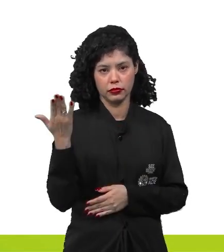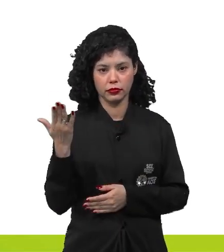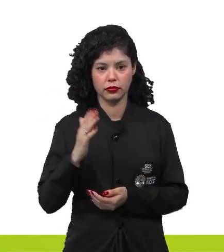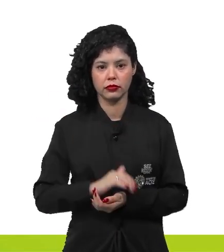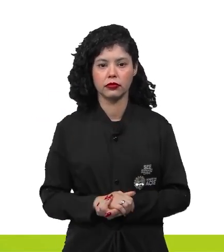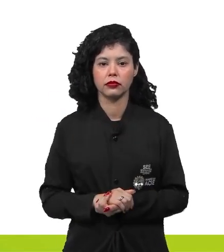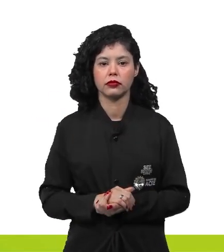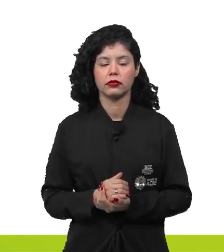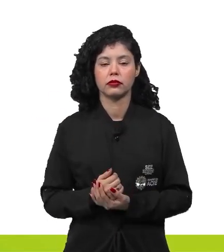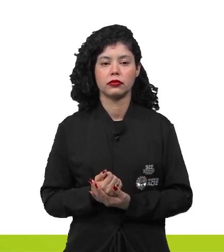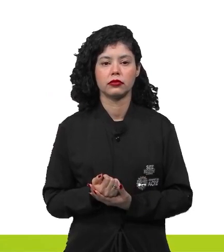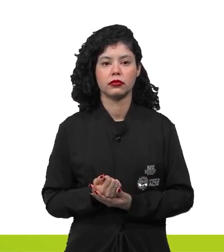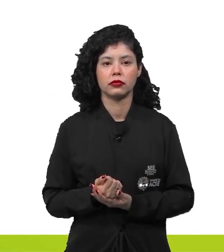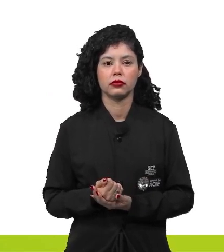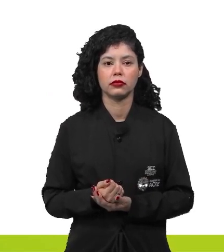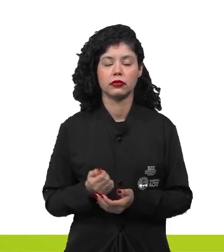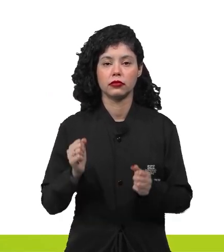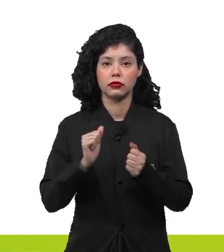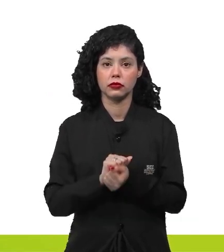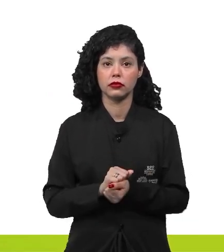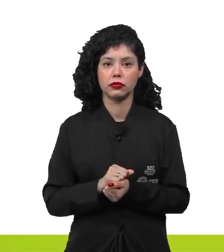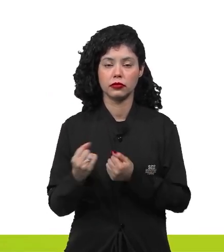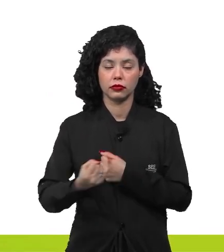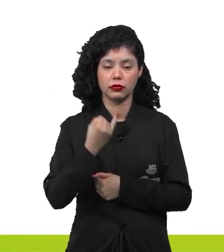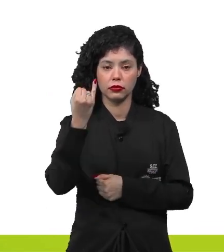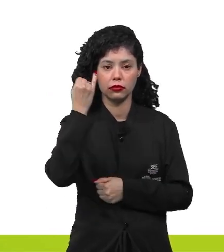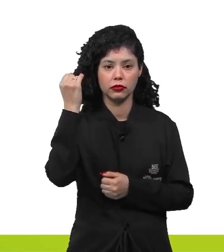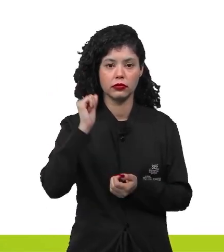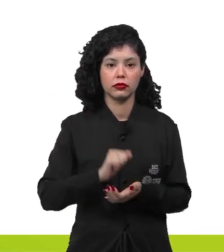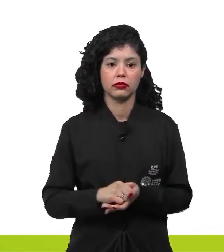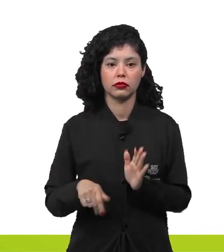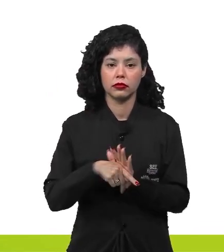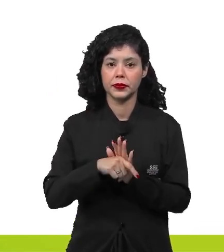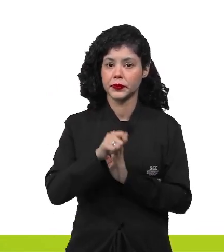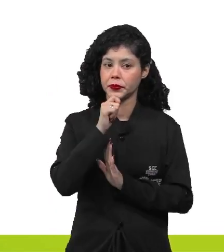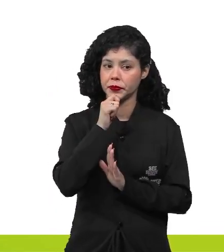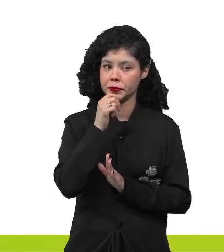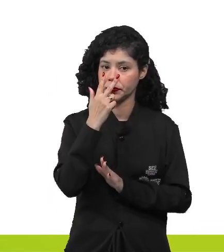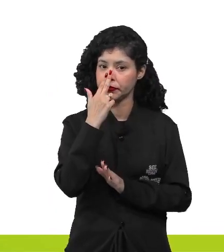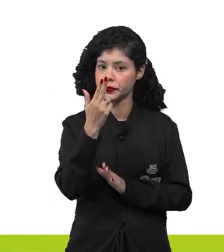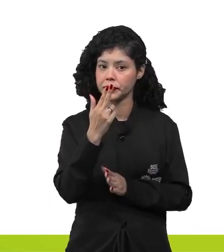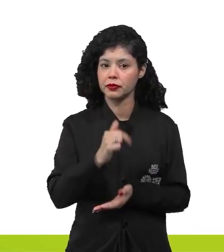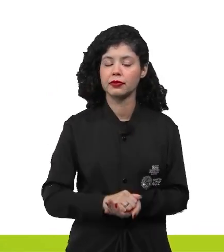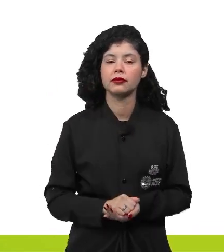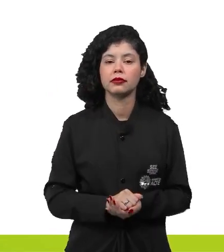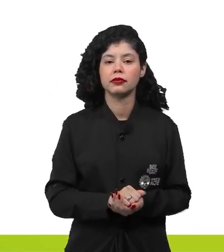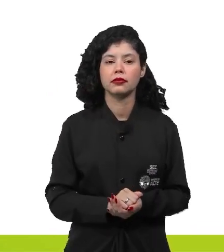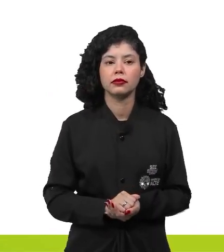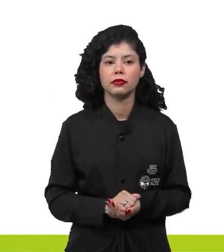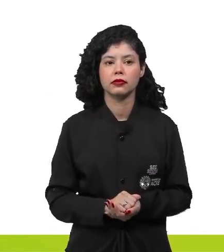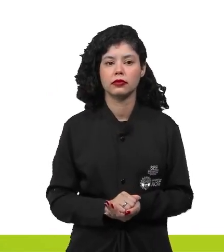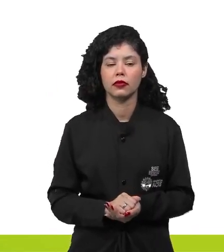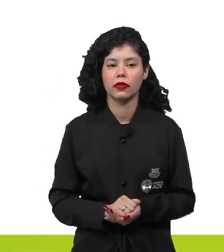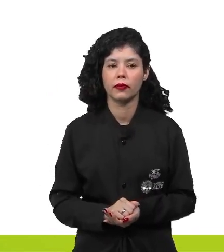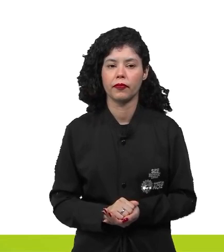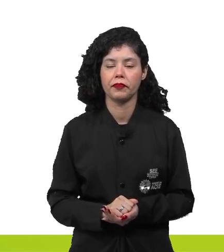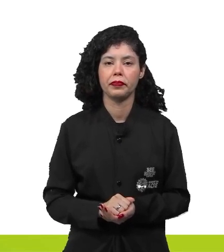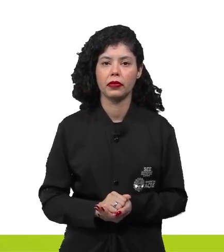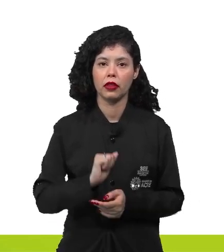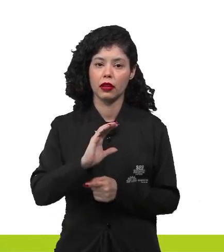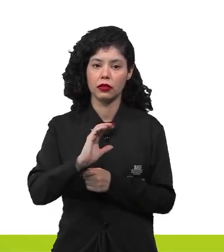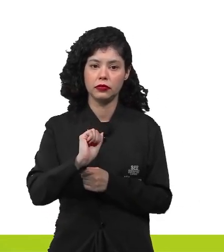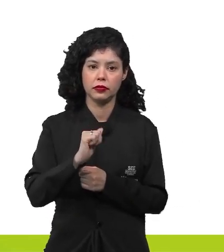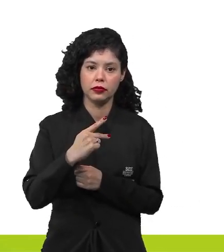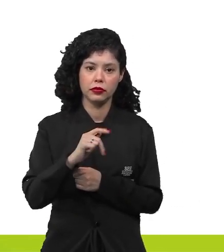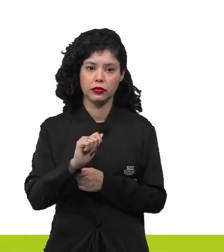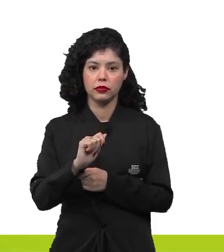vocês, observando principalmente a estrutura. Olhem que ela aparece ali aquela parte da capa, né, ali